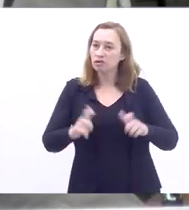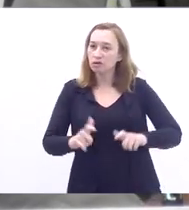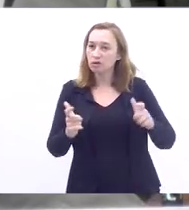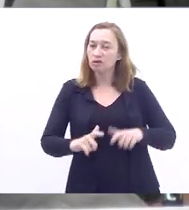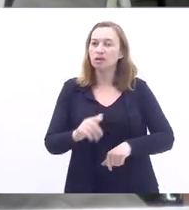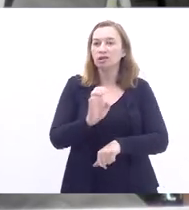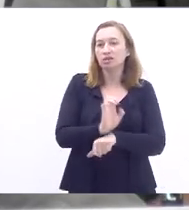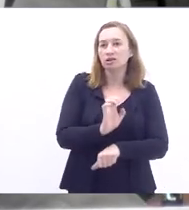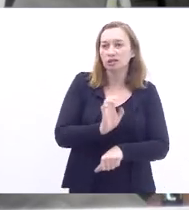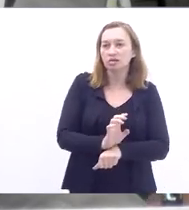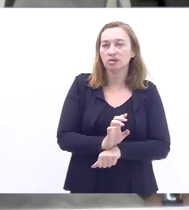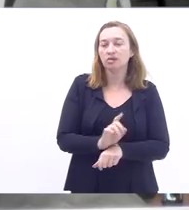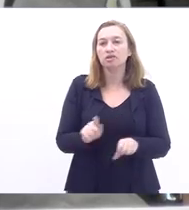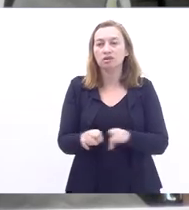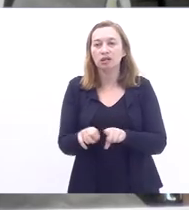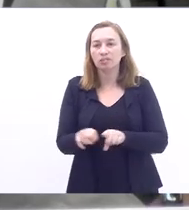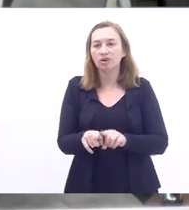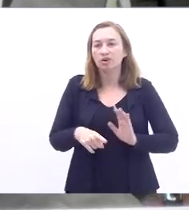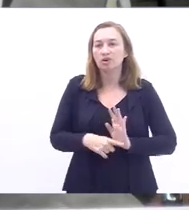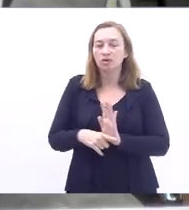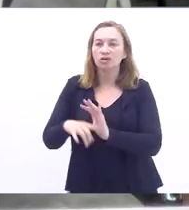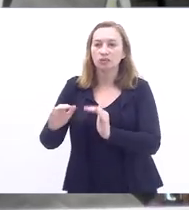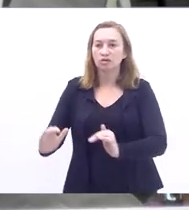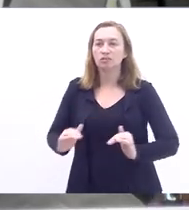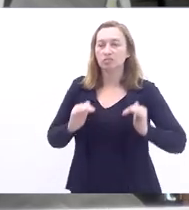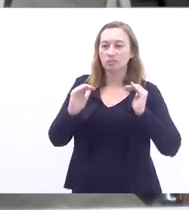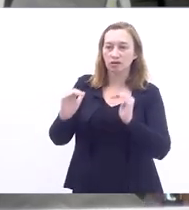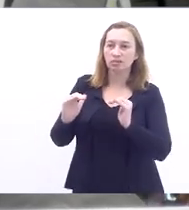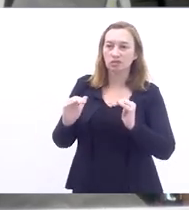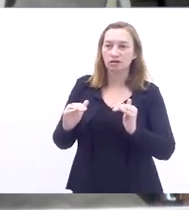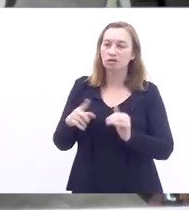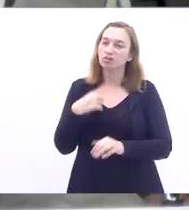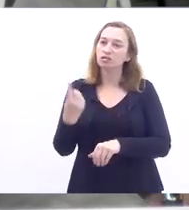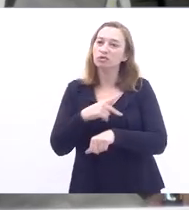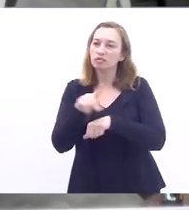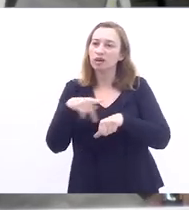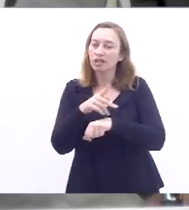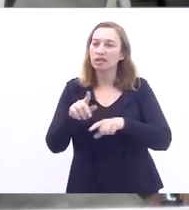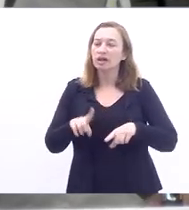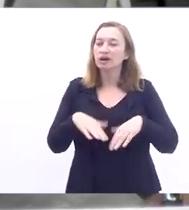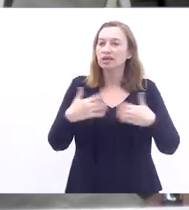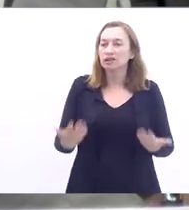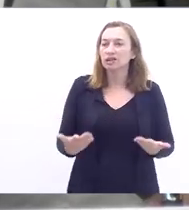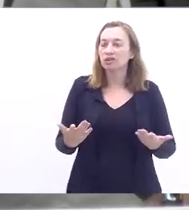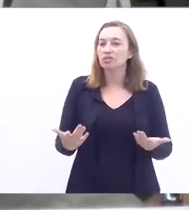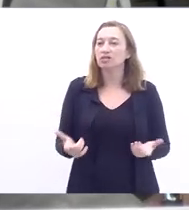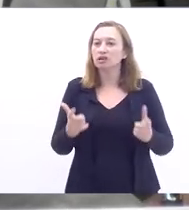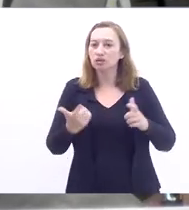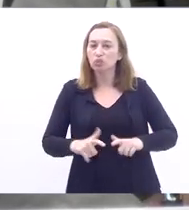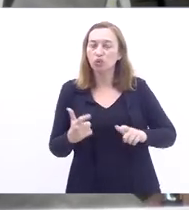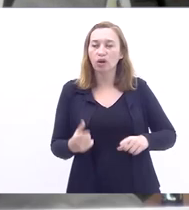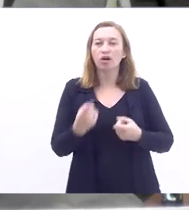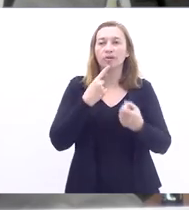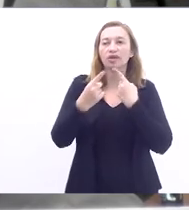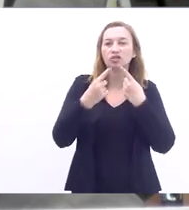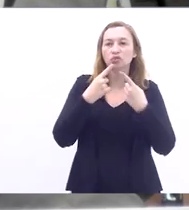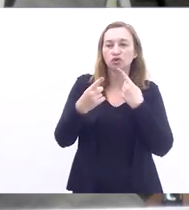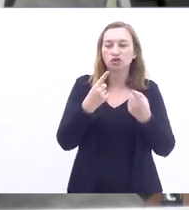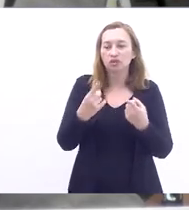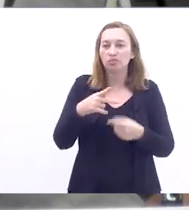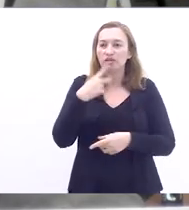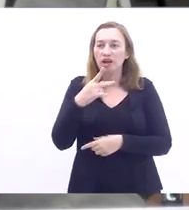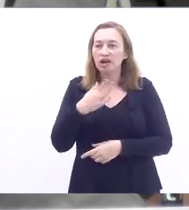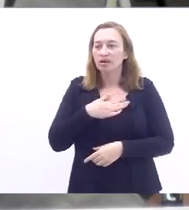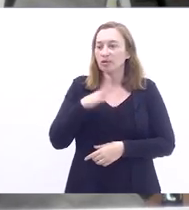do nosso estado e também colabora para a soberania do nosso país então está nesse espaço aqui para debater a minha universidade